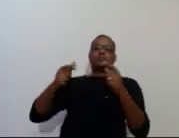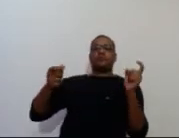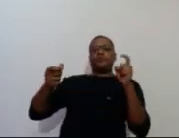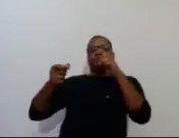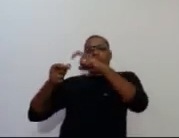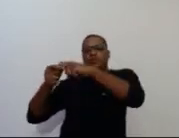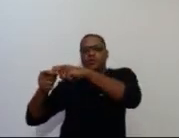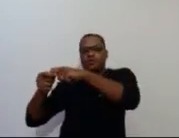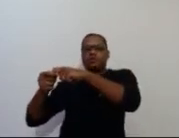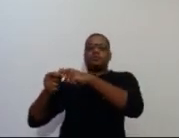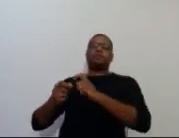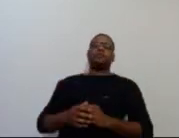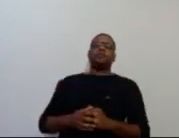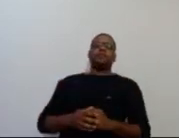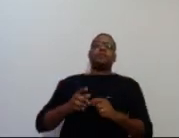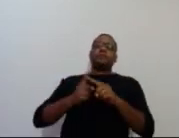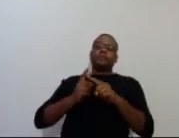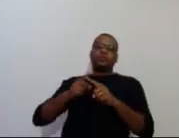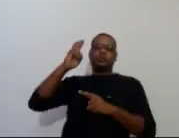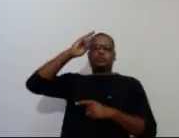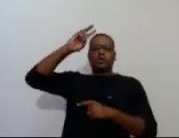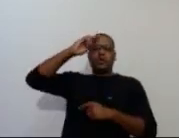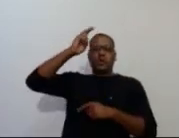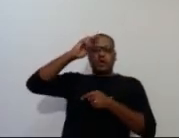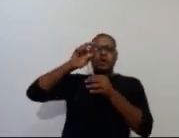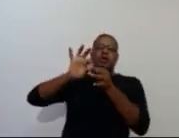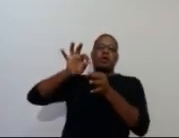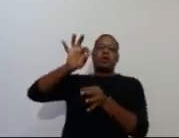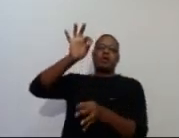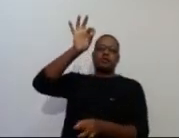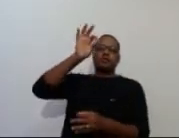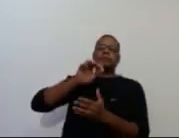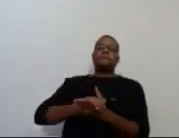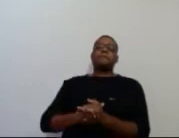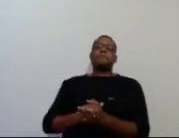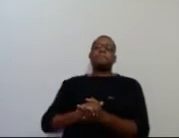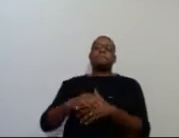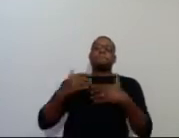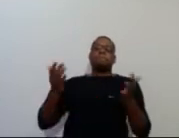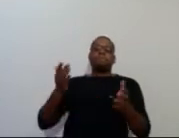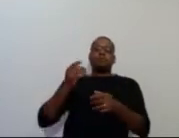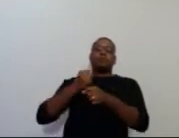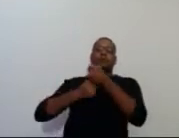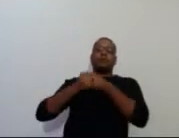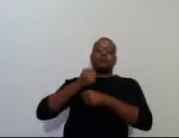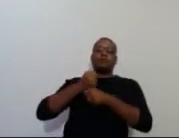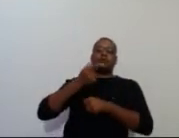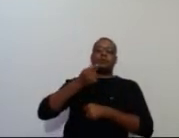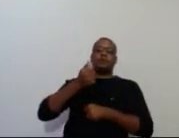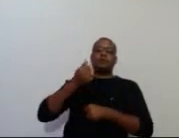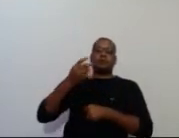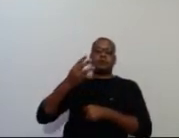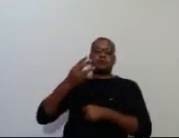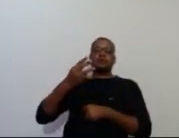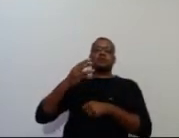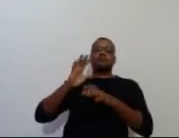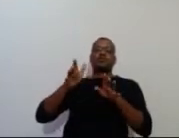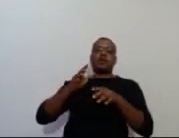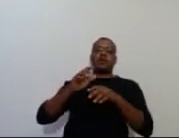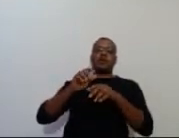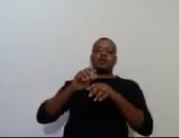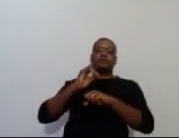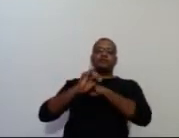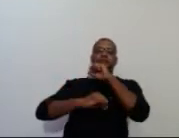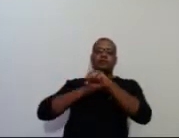rede mundial de internet já estava instalada, né? No Brasil, a internet, o acesso à internet,